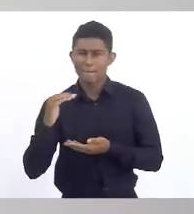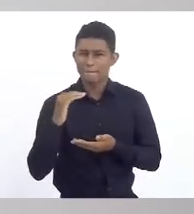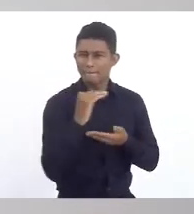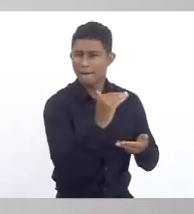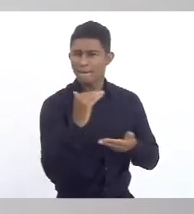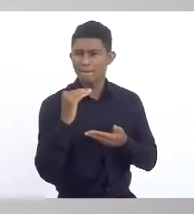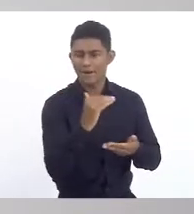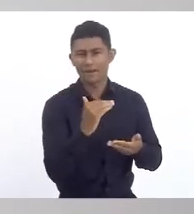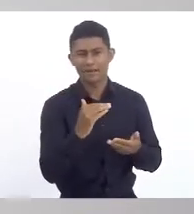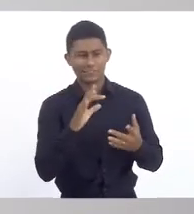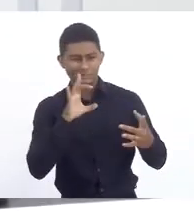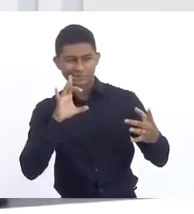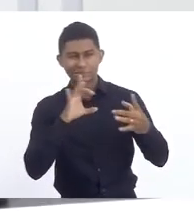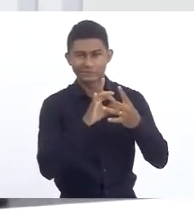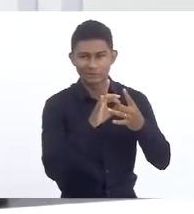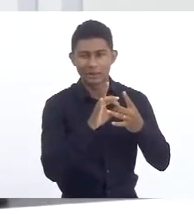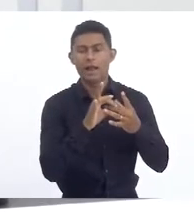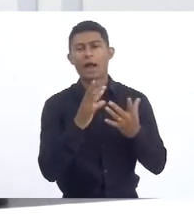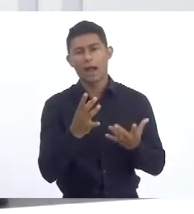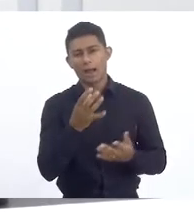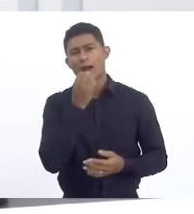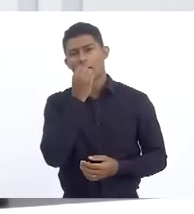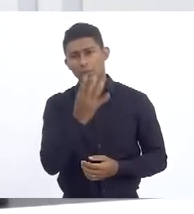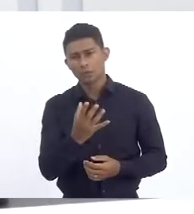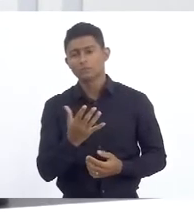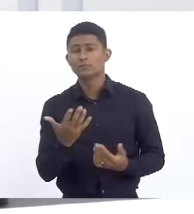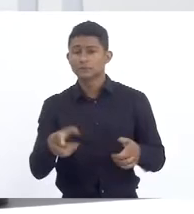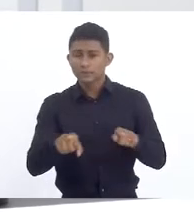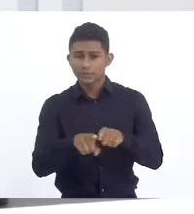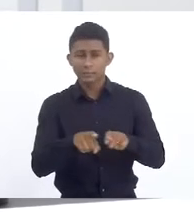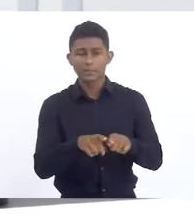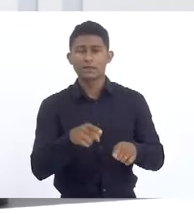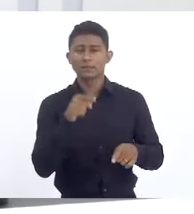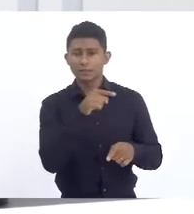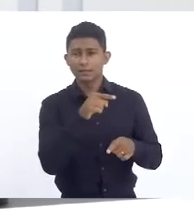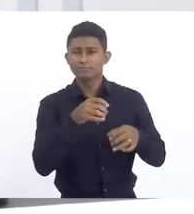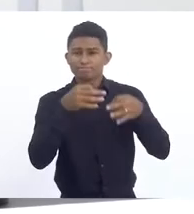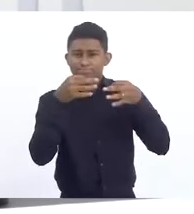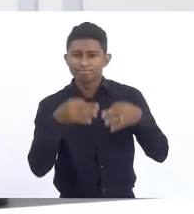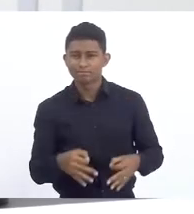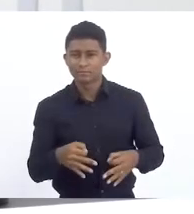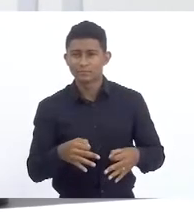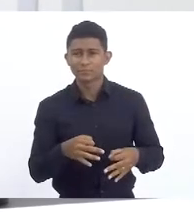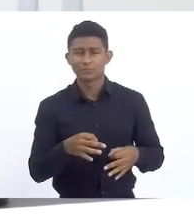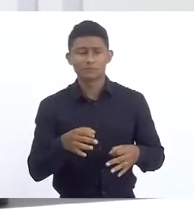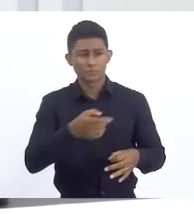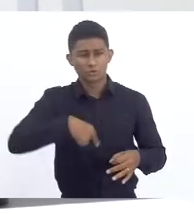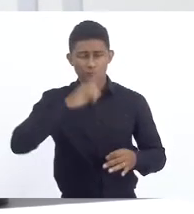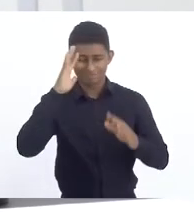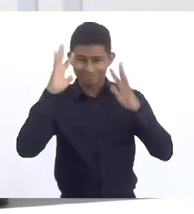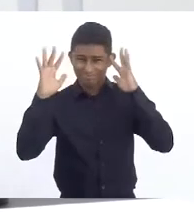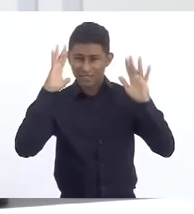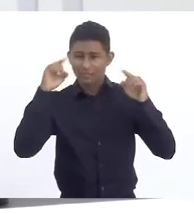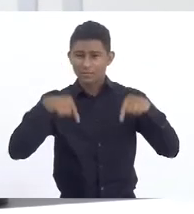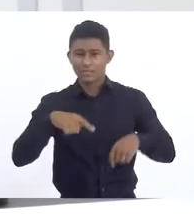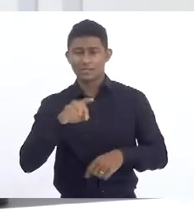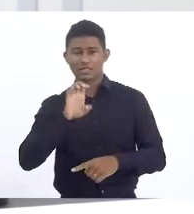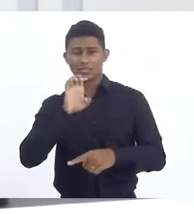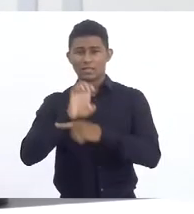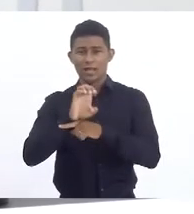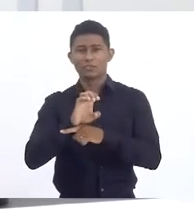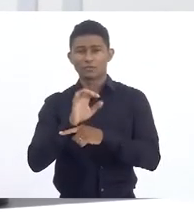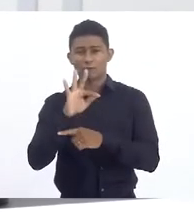para exatamente colocar que também o fundo é um dos promotores do que se pensa para o ajuste fiscal do Estado. Tá?